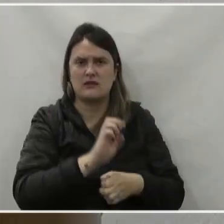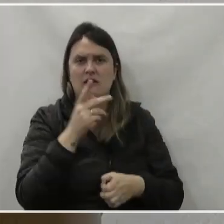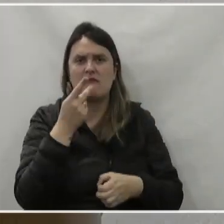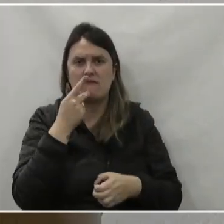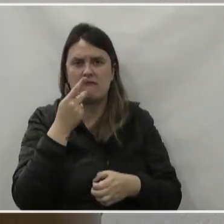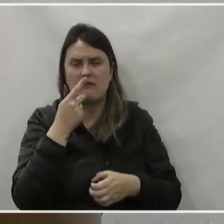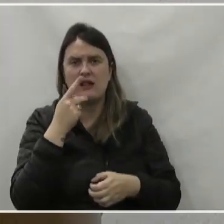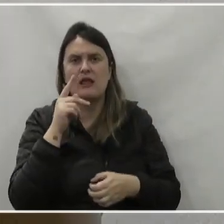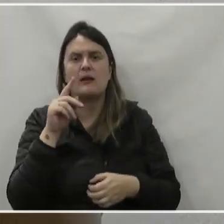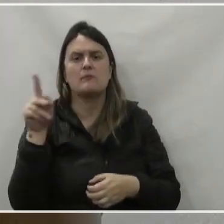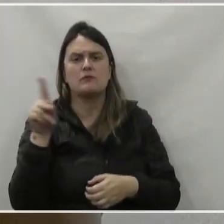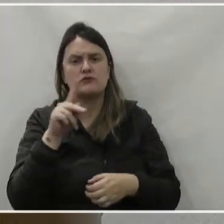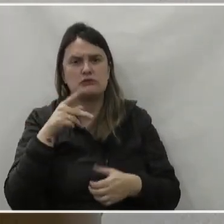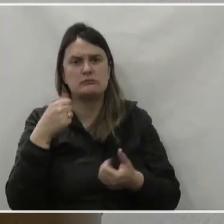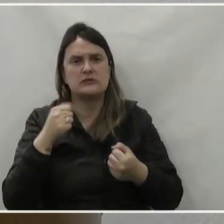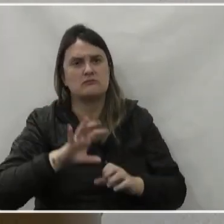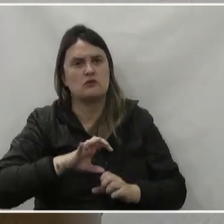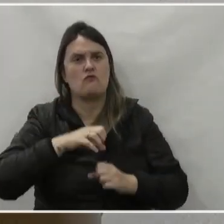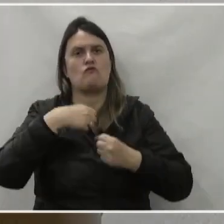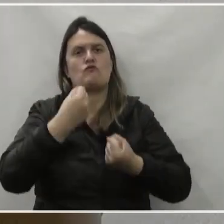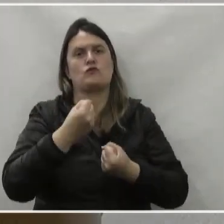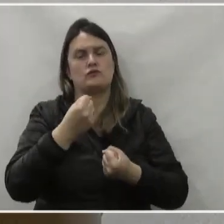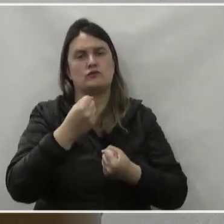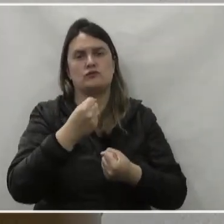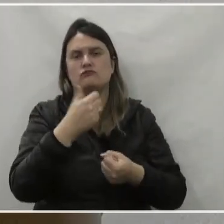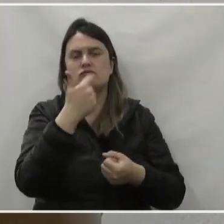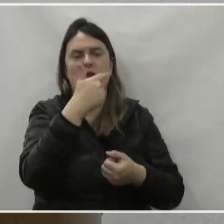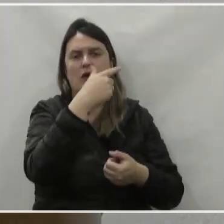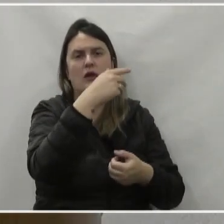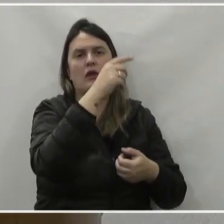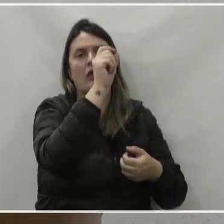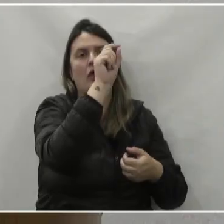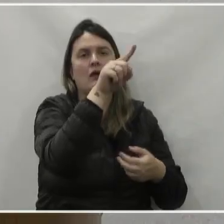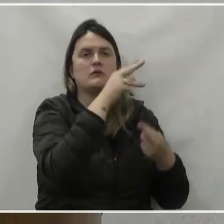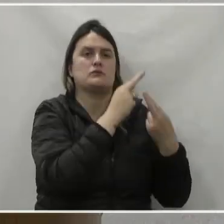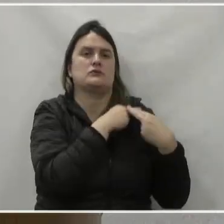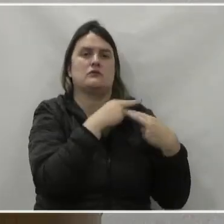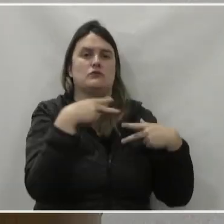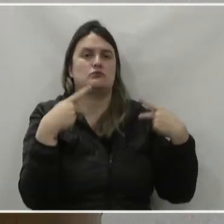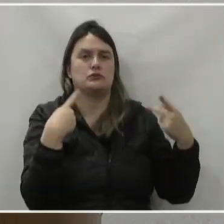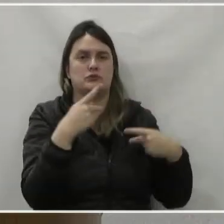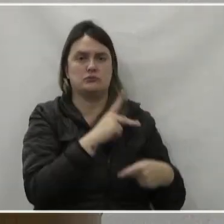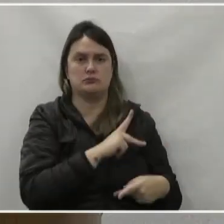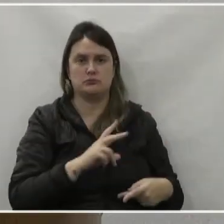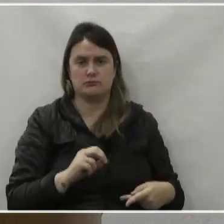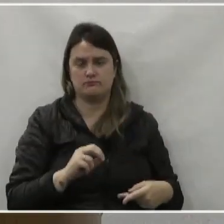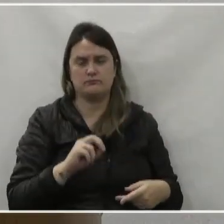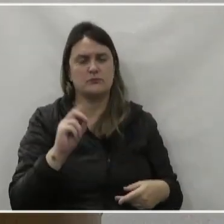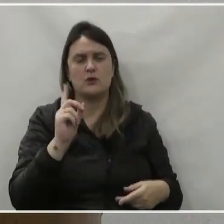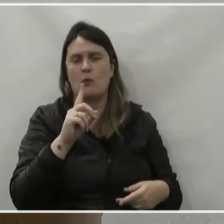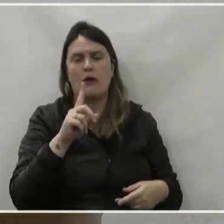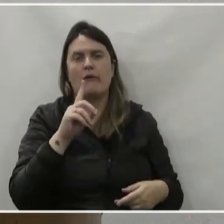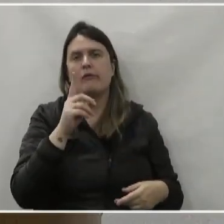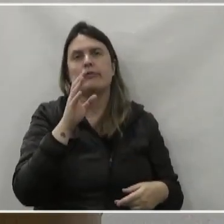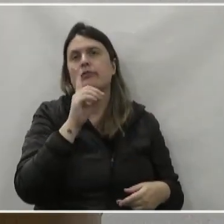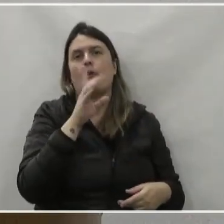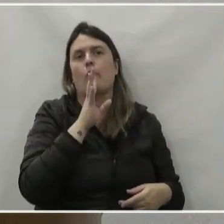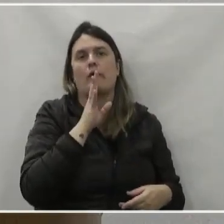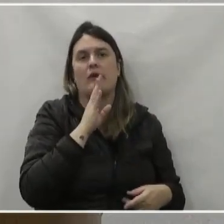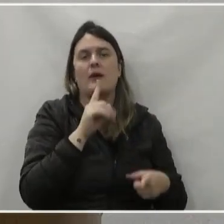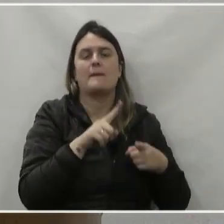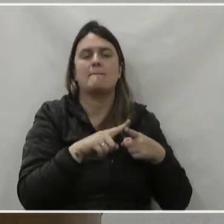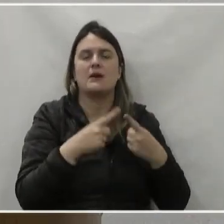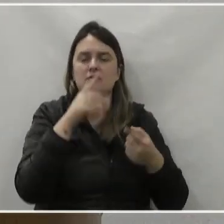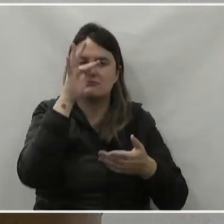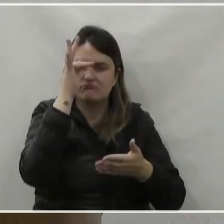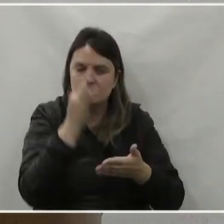lógica meritocrática que isenta os responsáveis pelas políticas públicas. Não se trata de desconhecimento, mas de